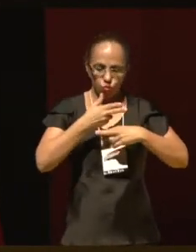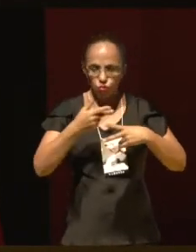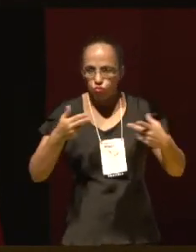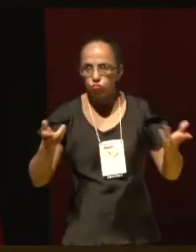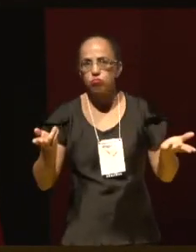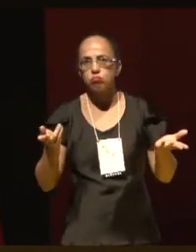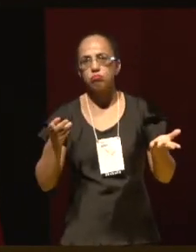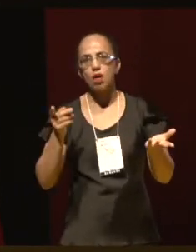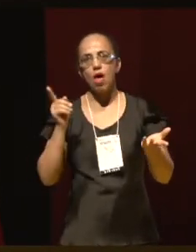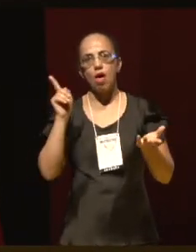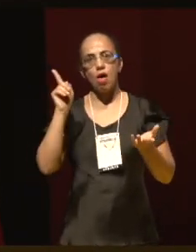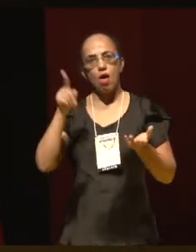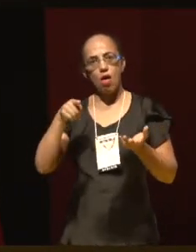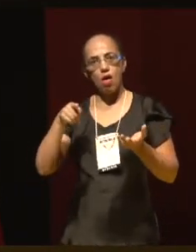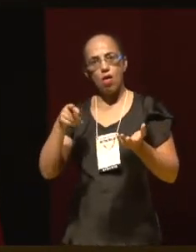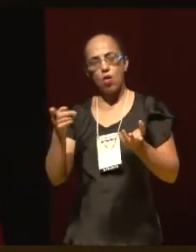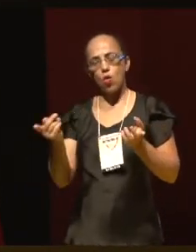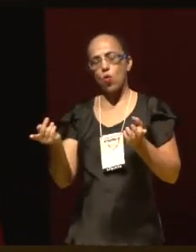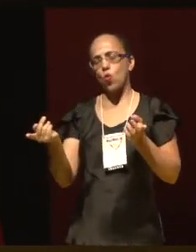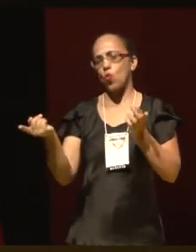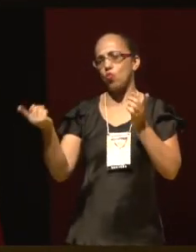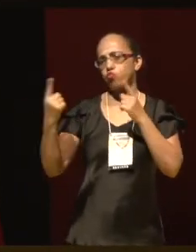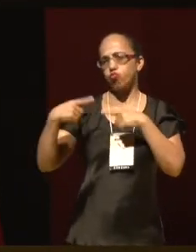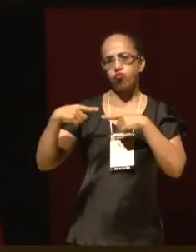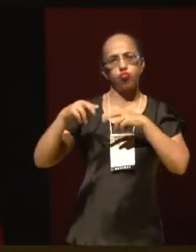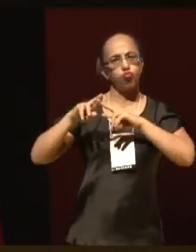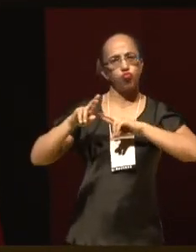contrário: moral,